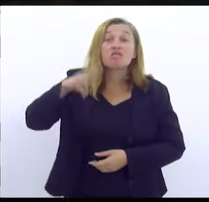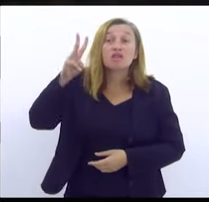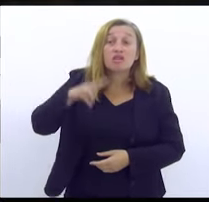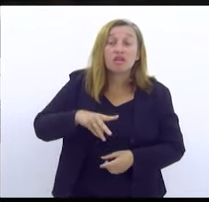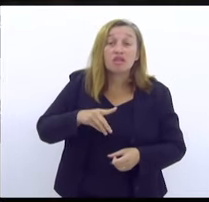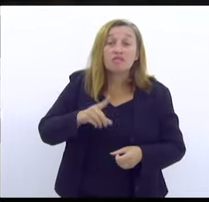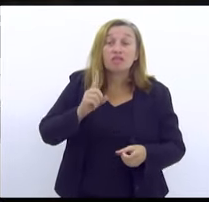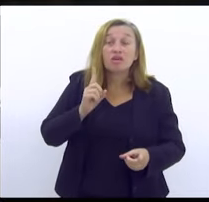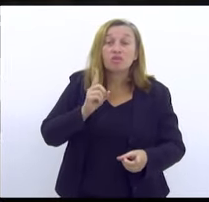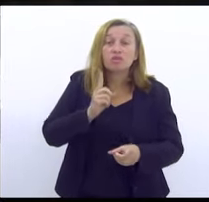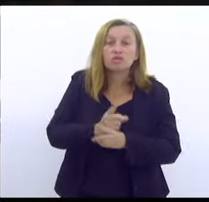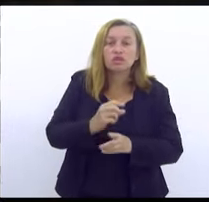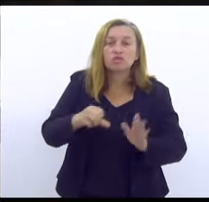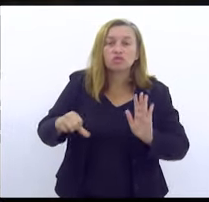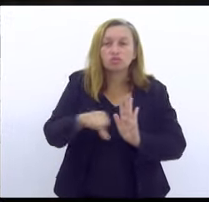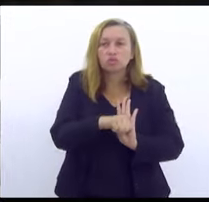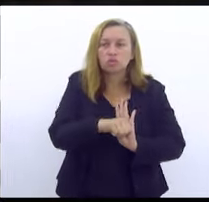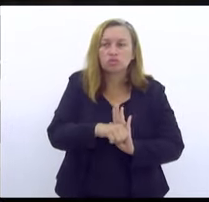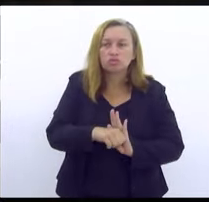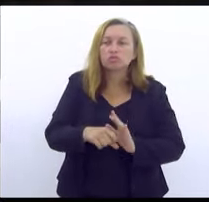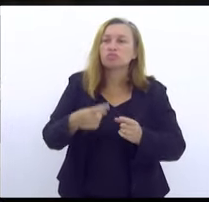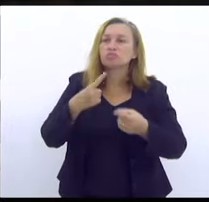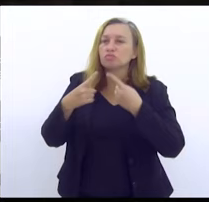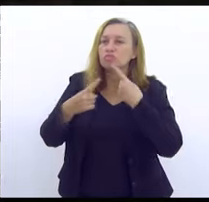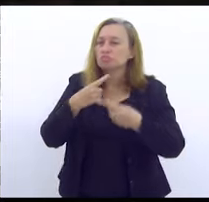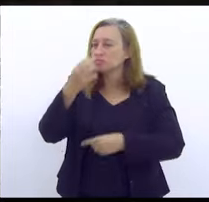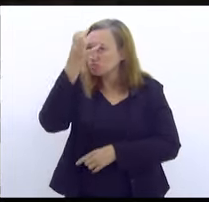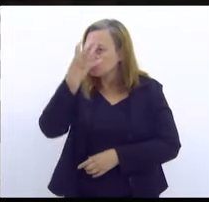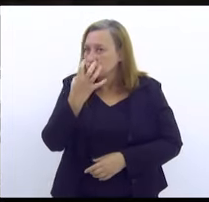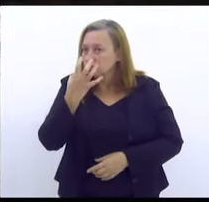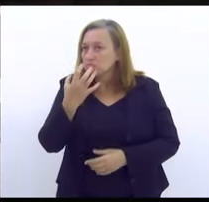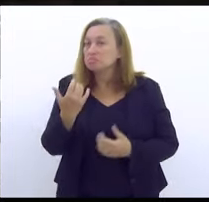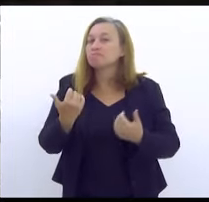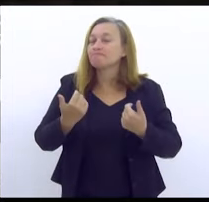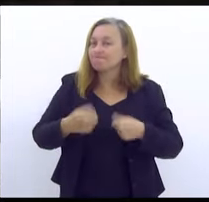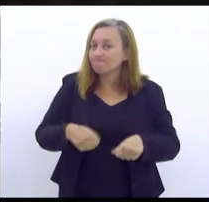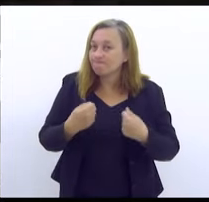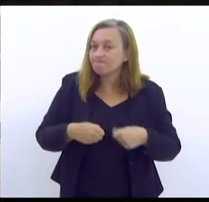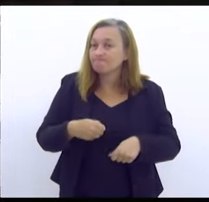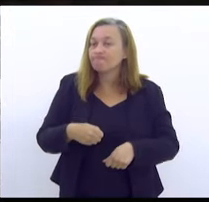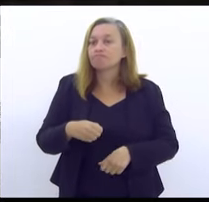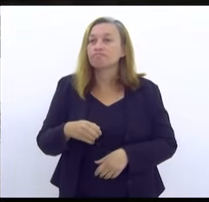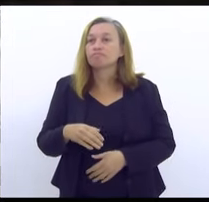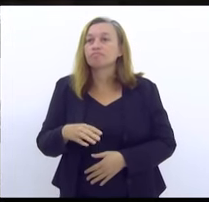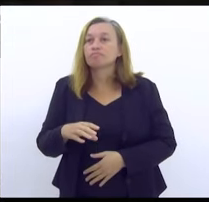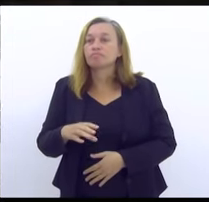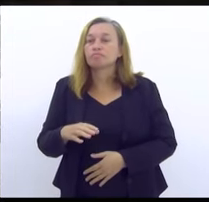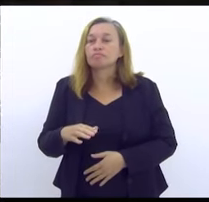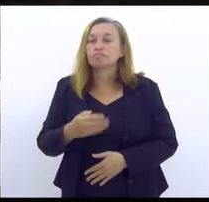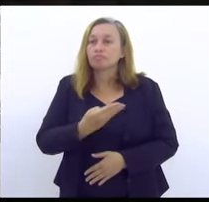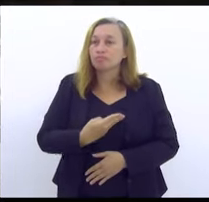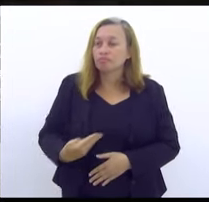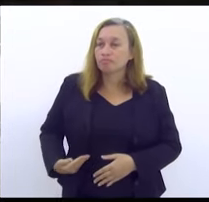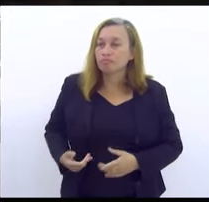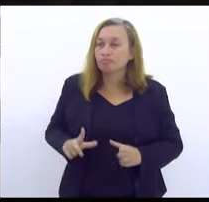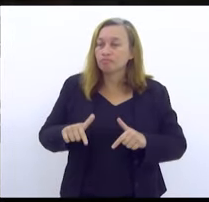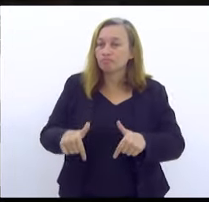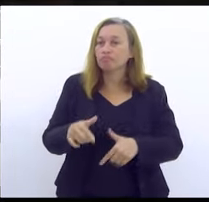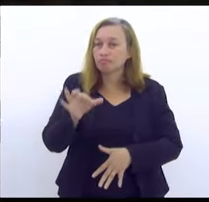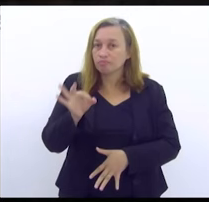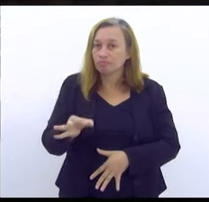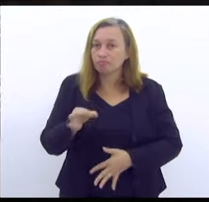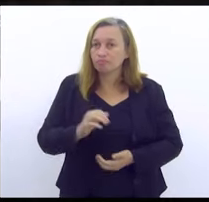isso? Então, esse é um debate seríssimo e que a gente precisa que o governador faça de maneira